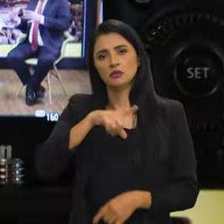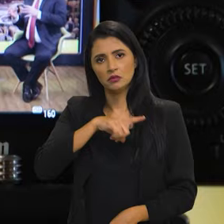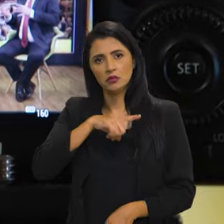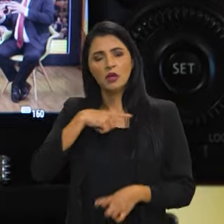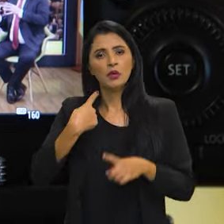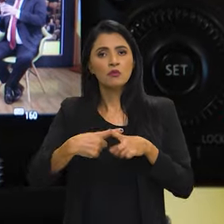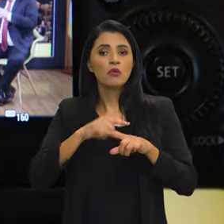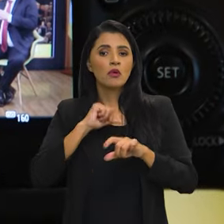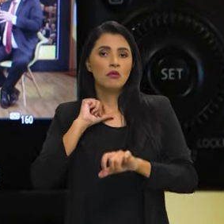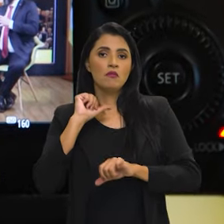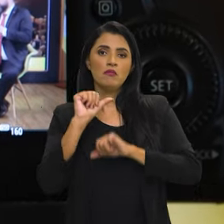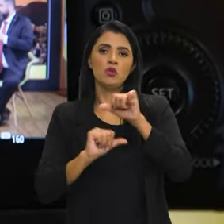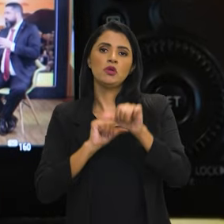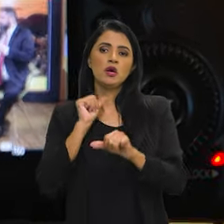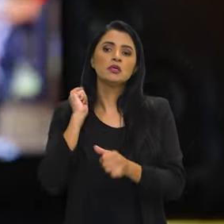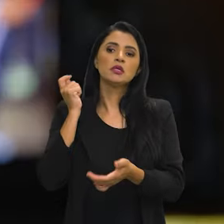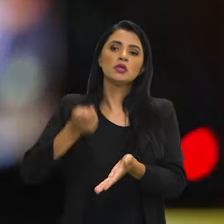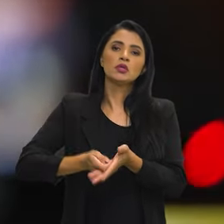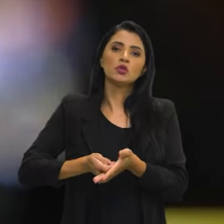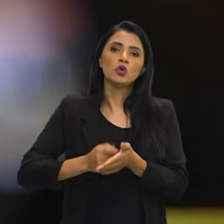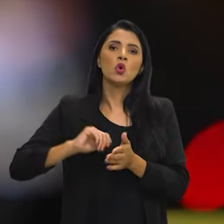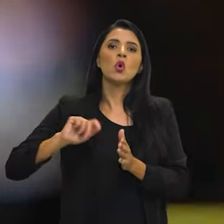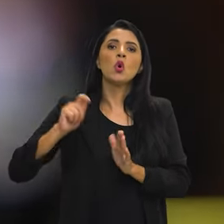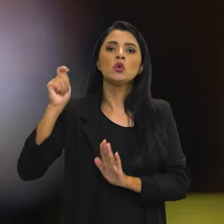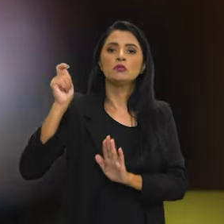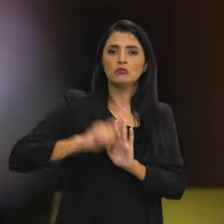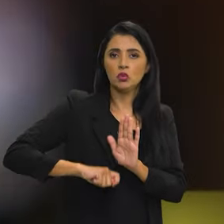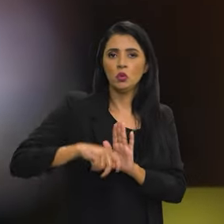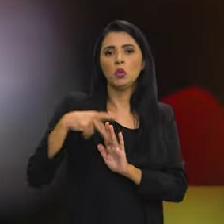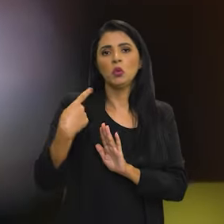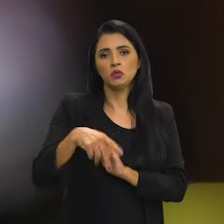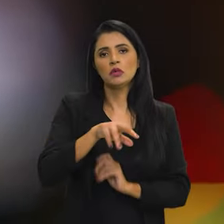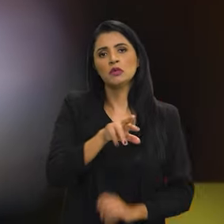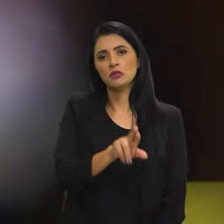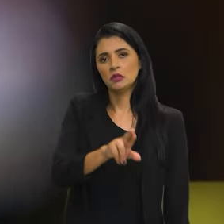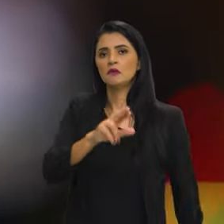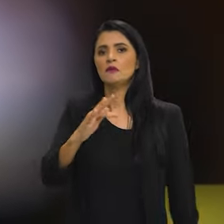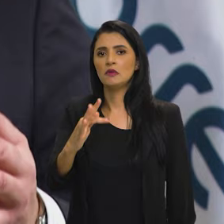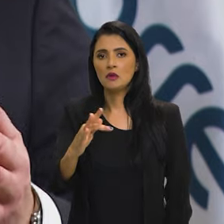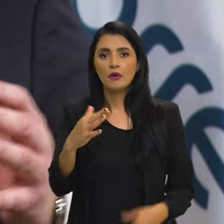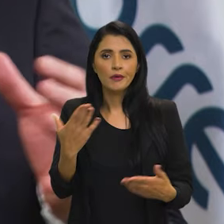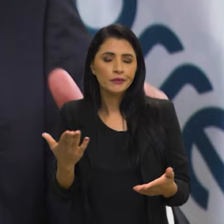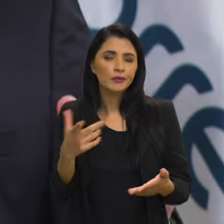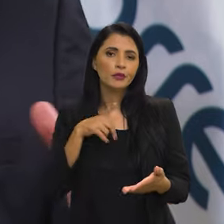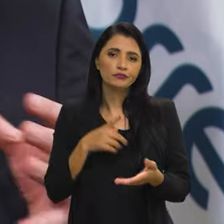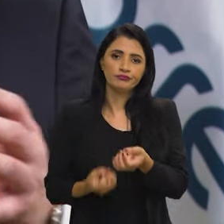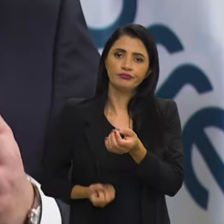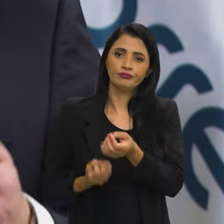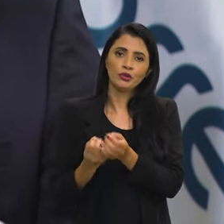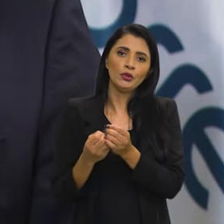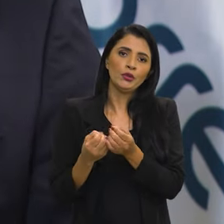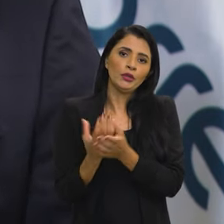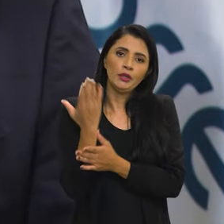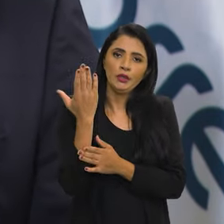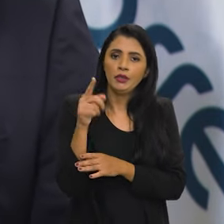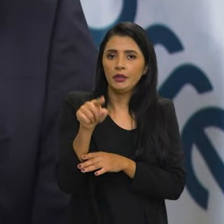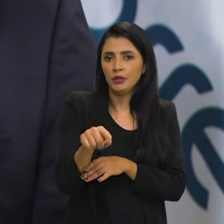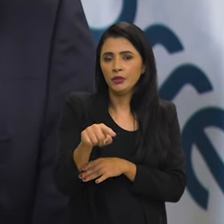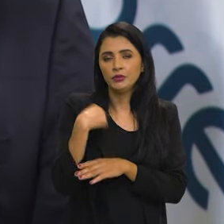houve uma mudança de cobrança desse tributo por parte da Receita Federal. Então, isso acabou gerando,